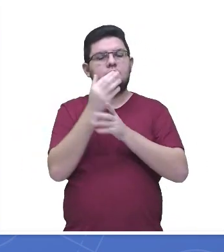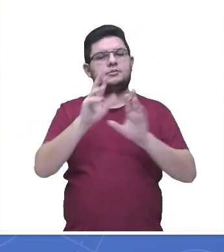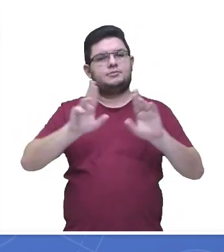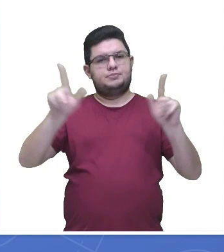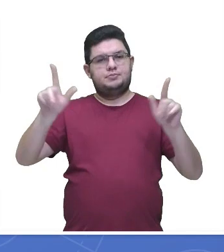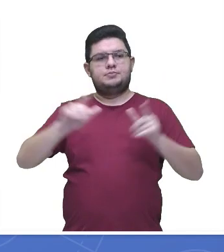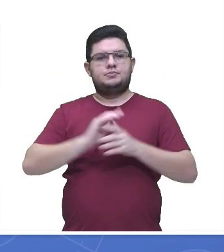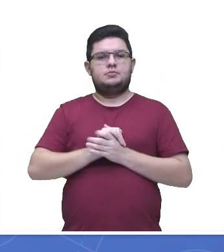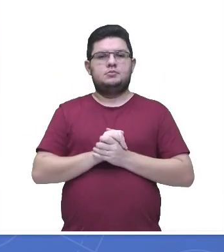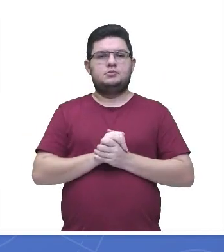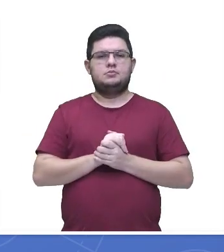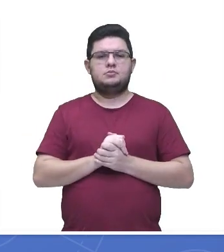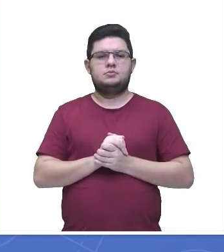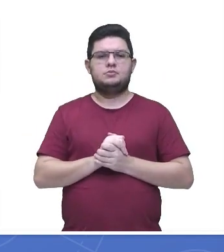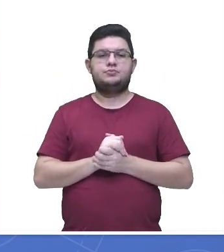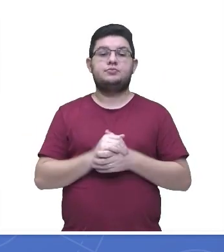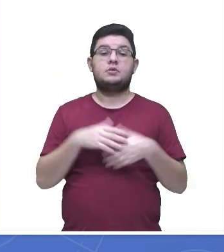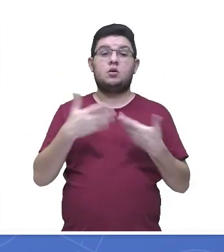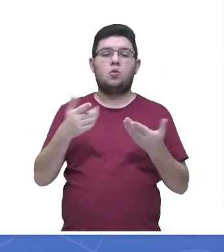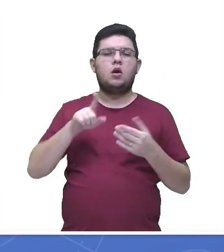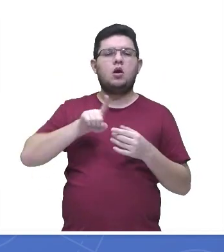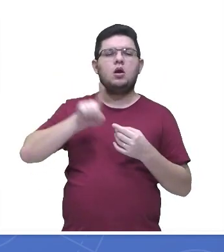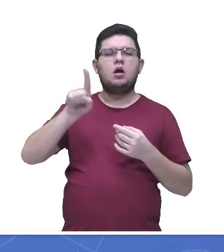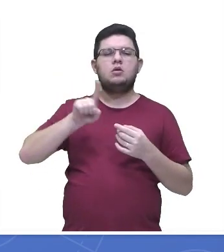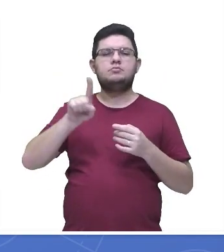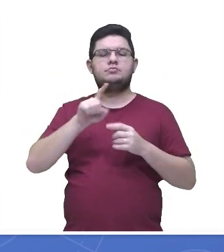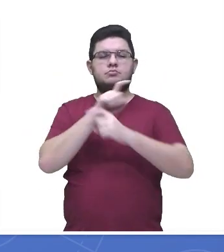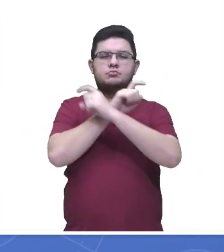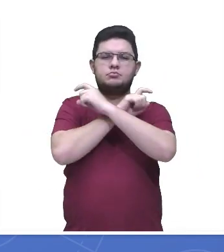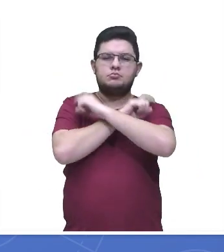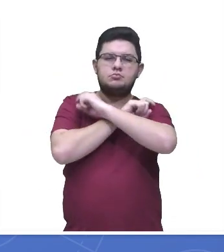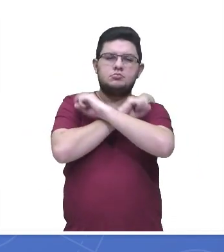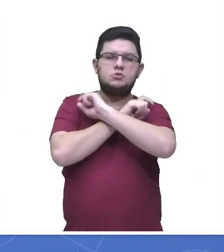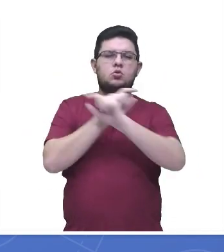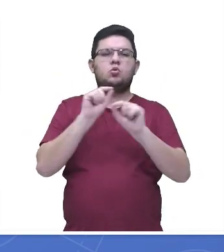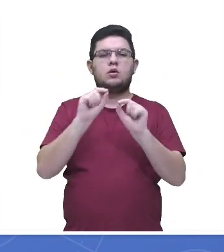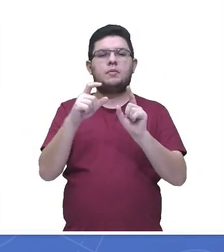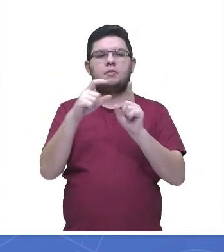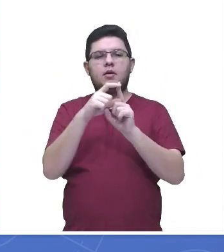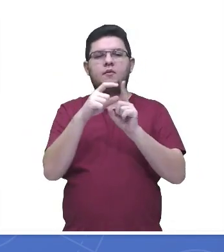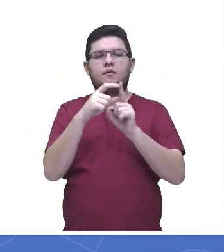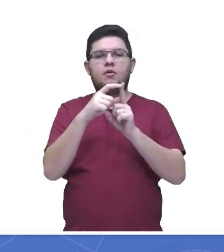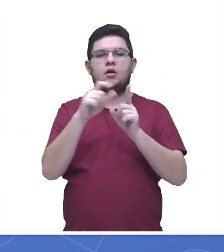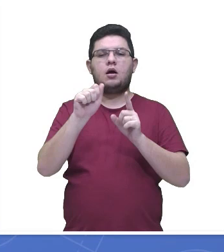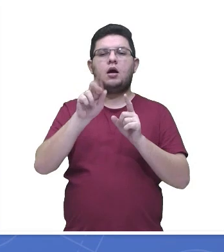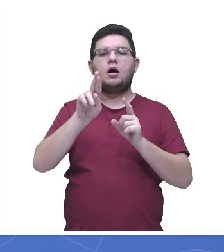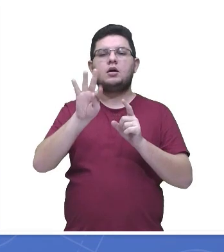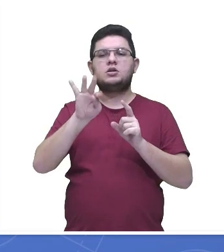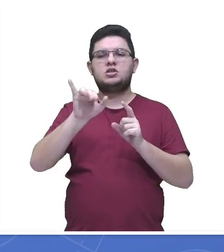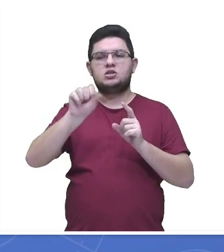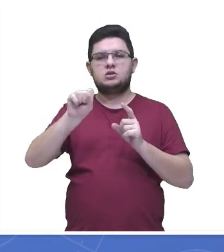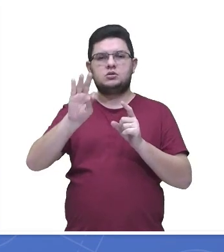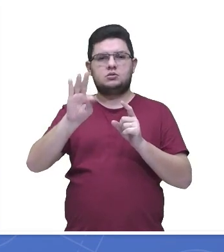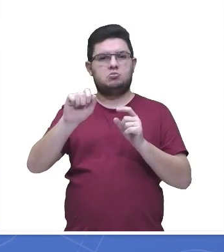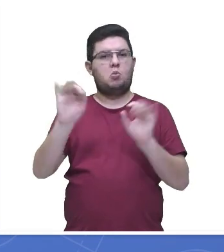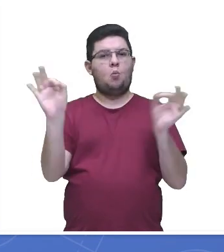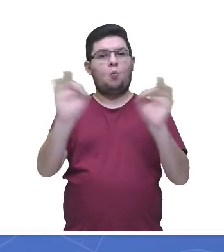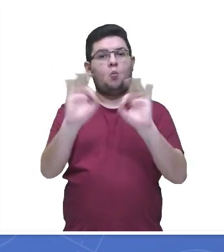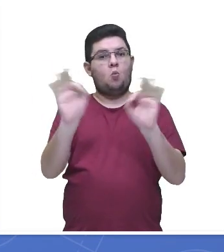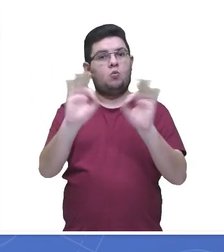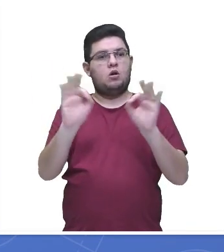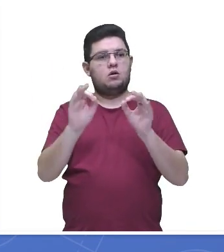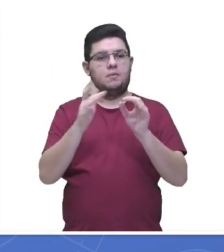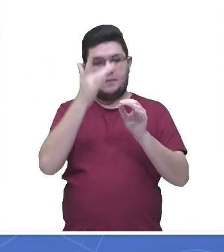não existia a palavra artista, porque quem determinava era o faraó. Então, o artista ele tem que